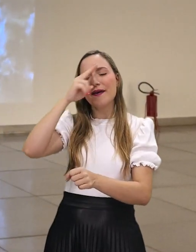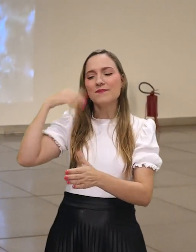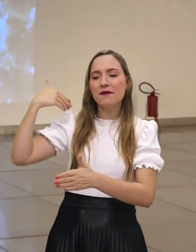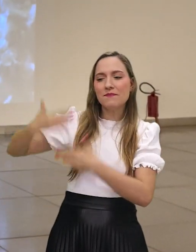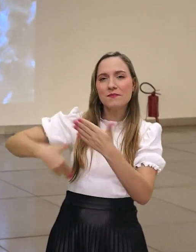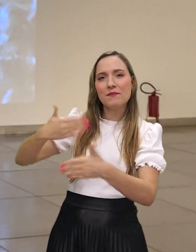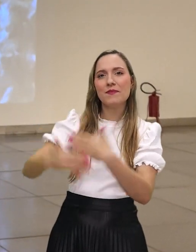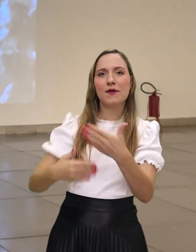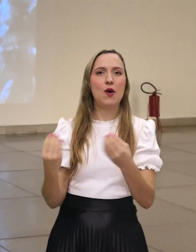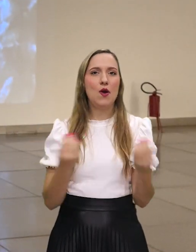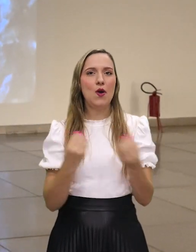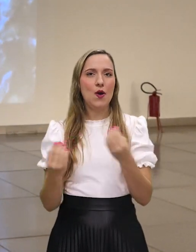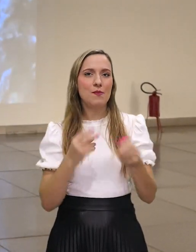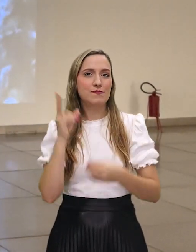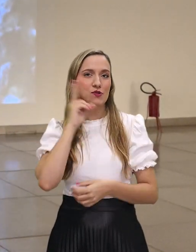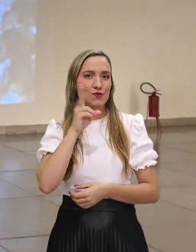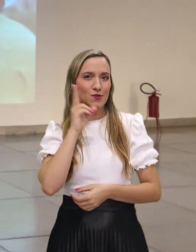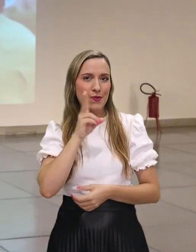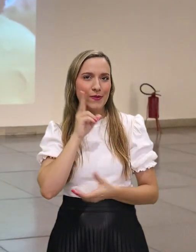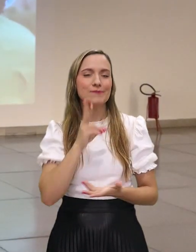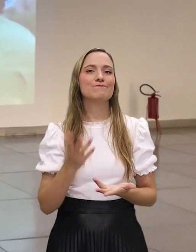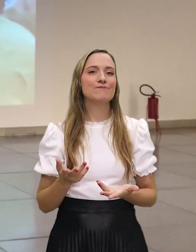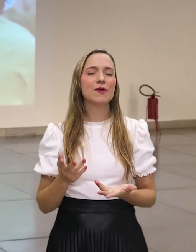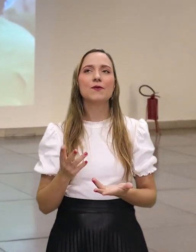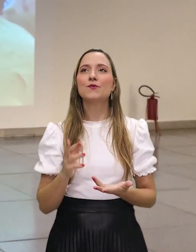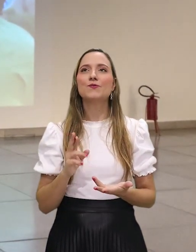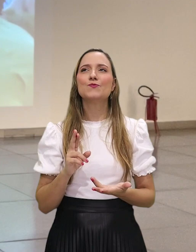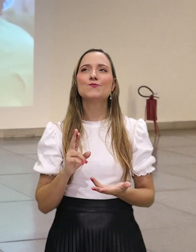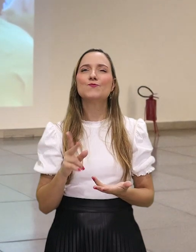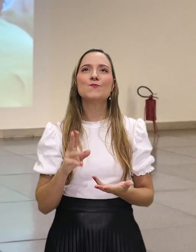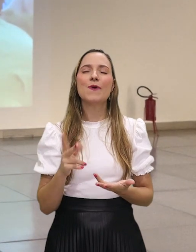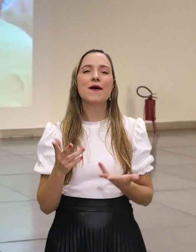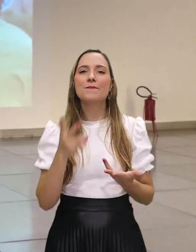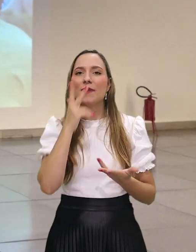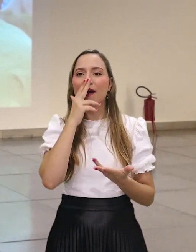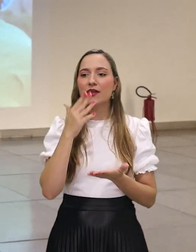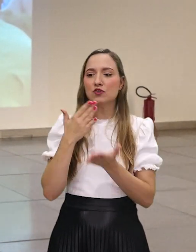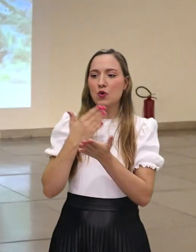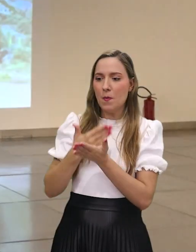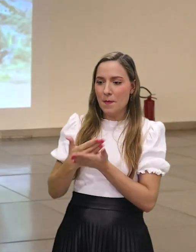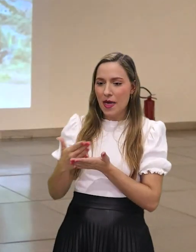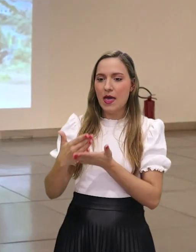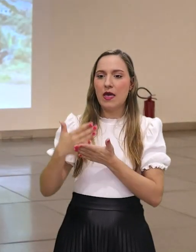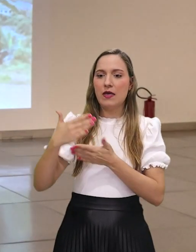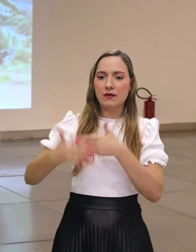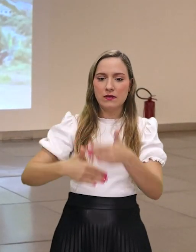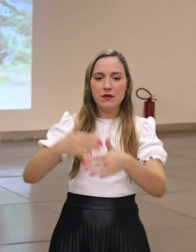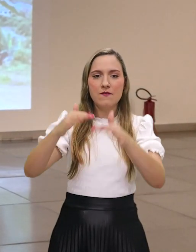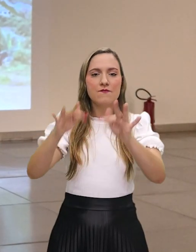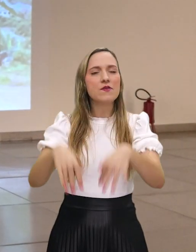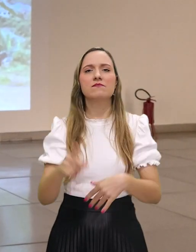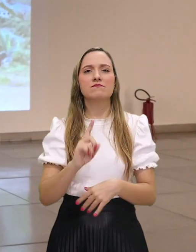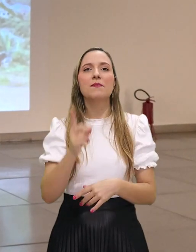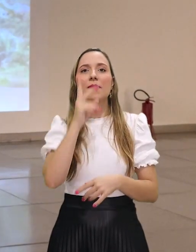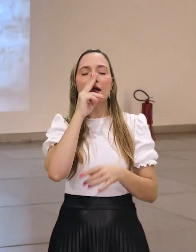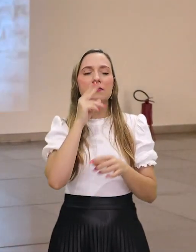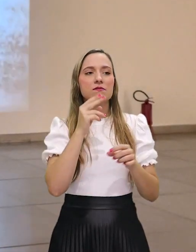não como algo com começo, meio e fim, mas como esse looping